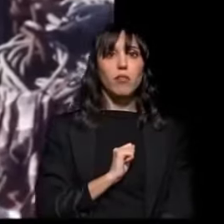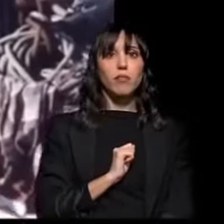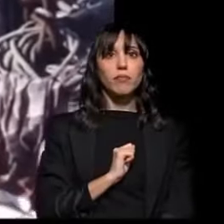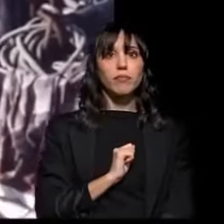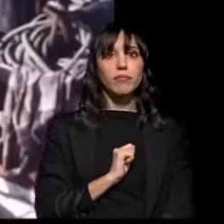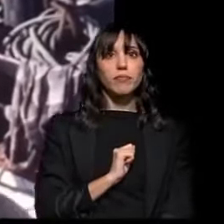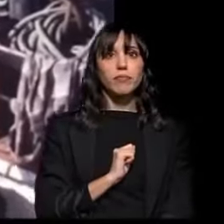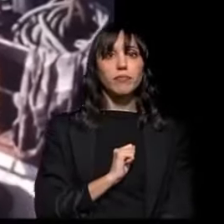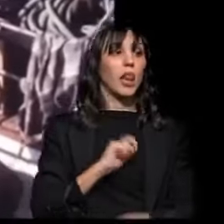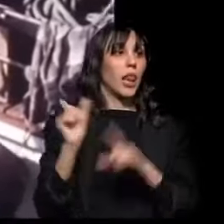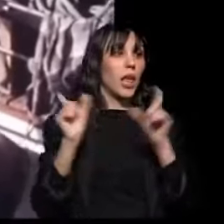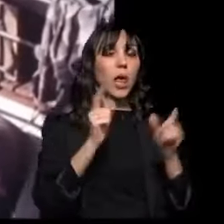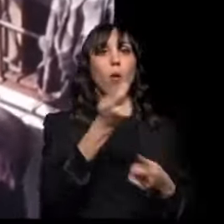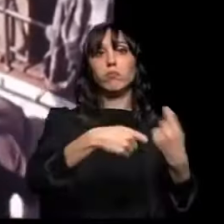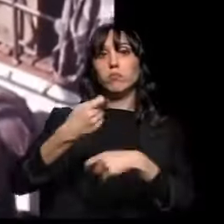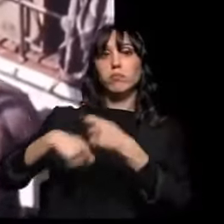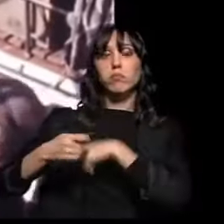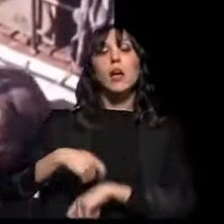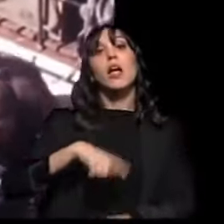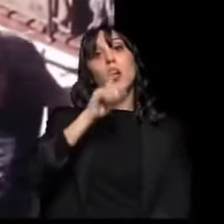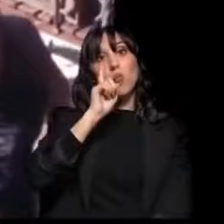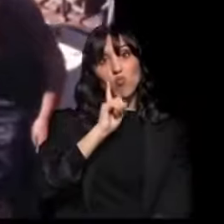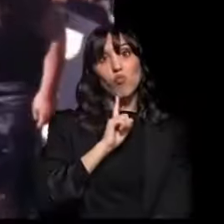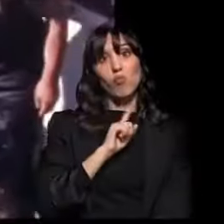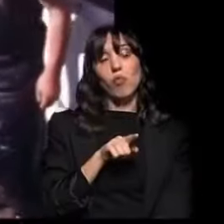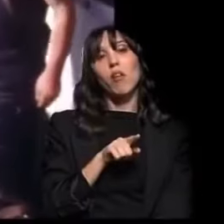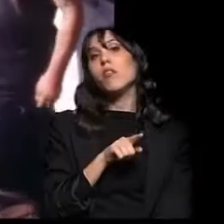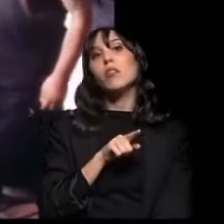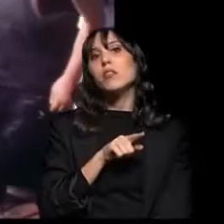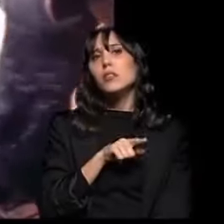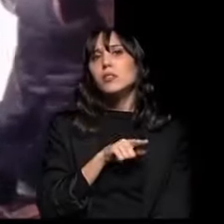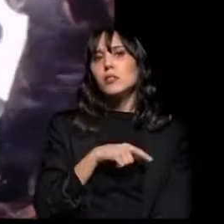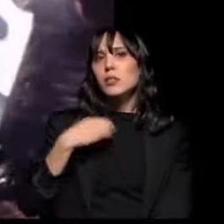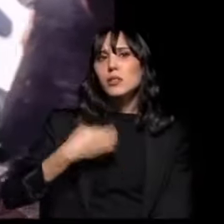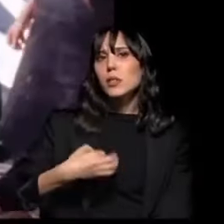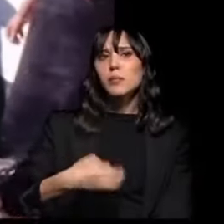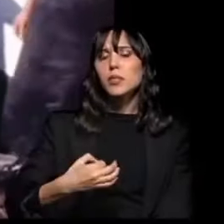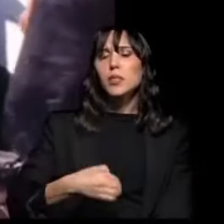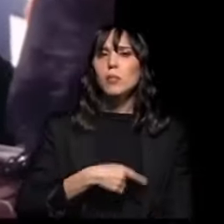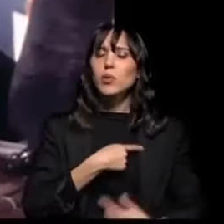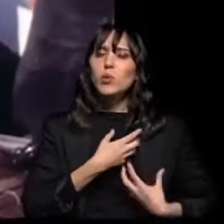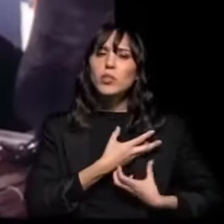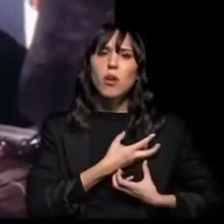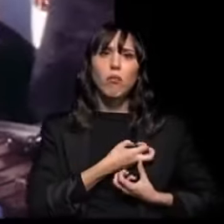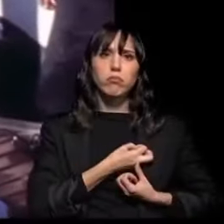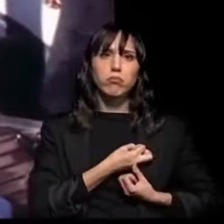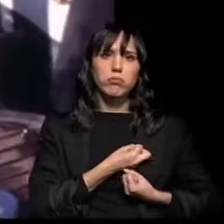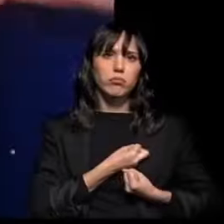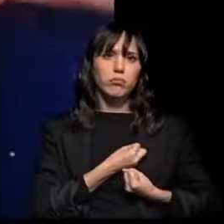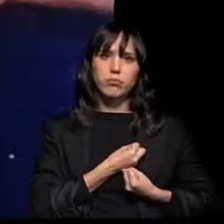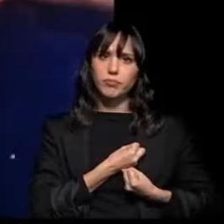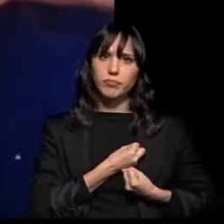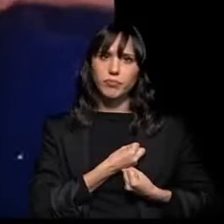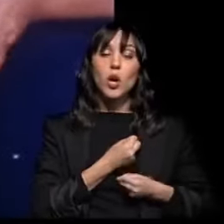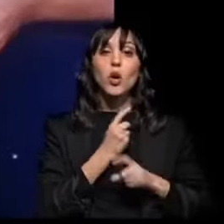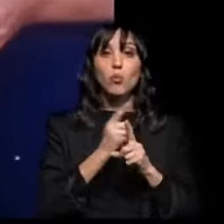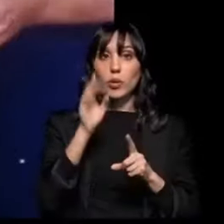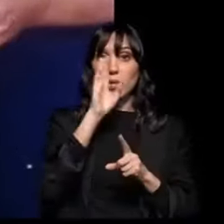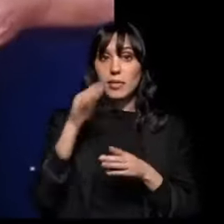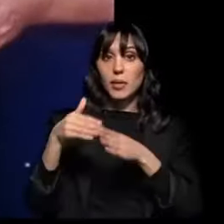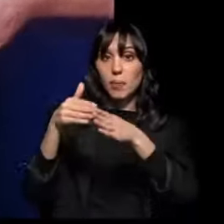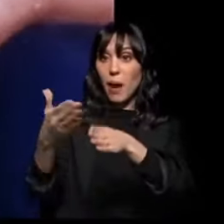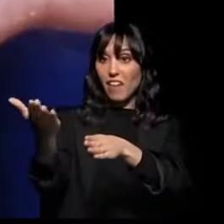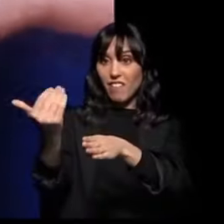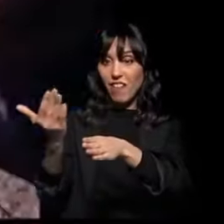leilão. E a mulher do mar tem sempre o coração muito apertado. É que se o barco não chega, meu Deus,